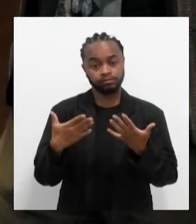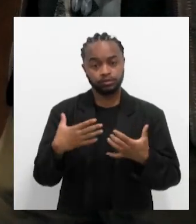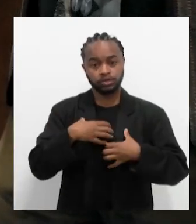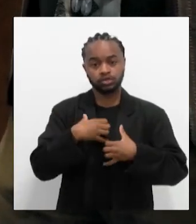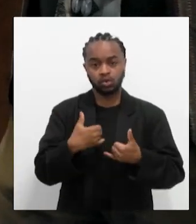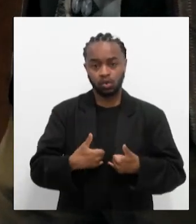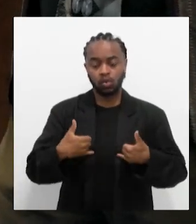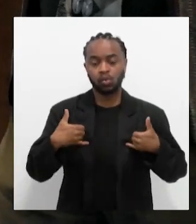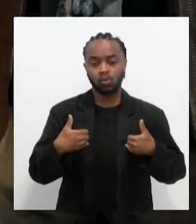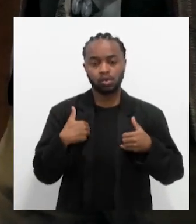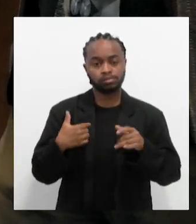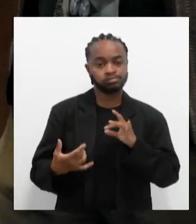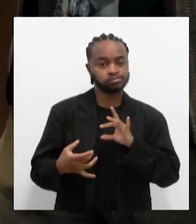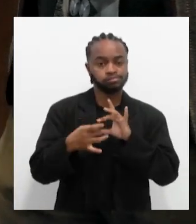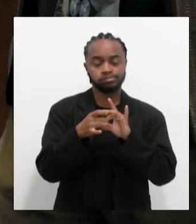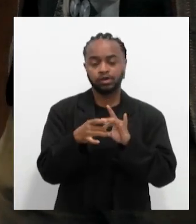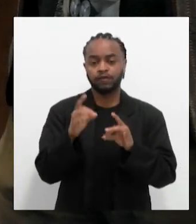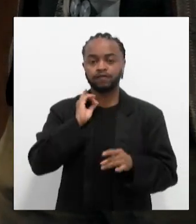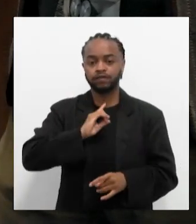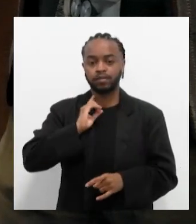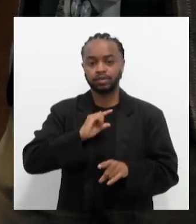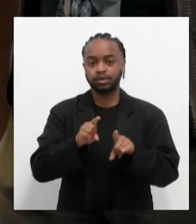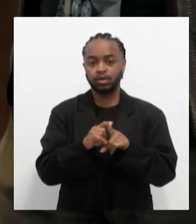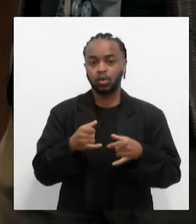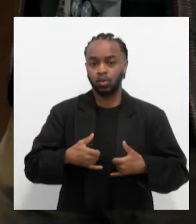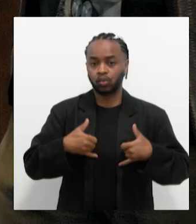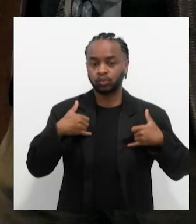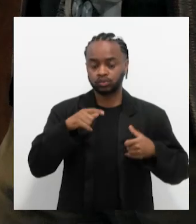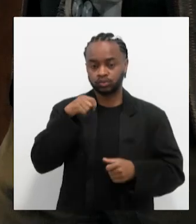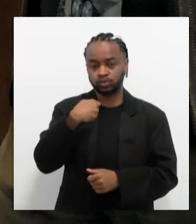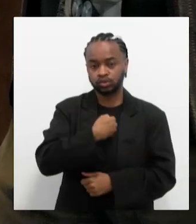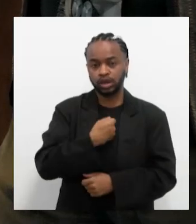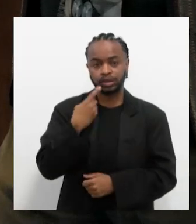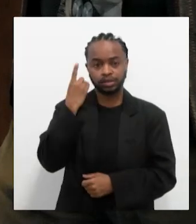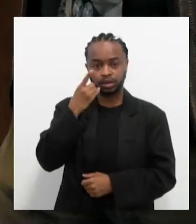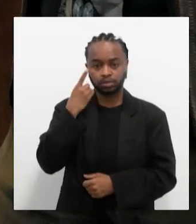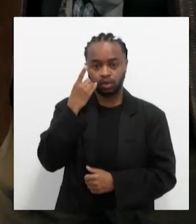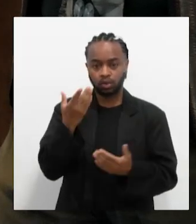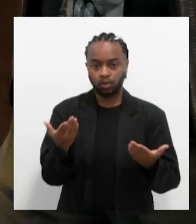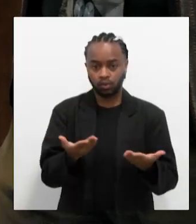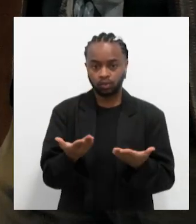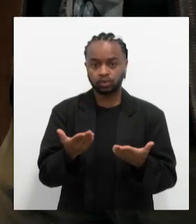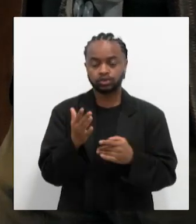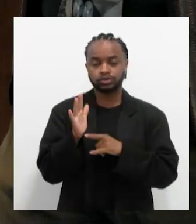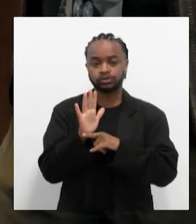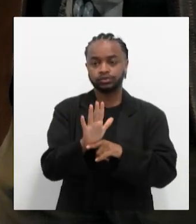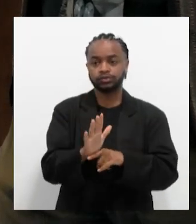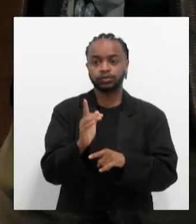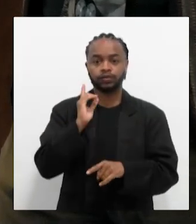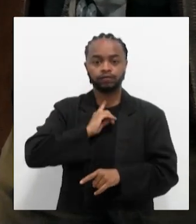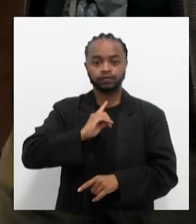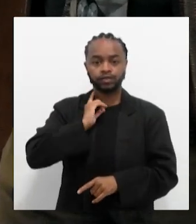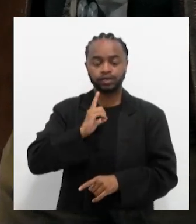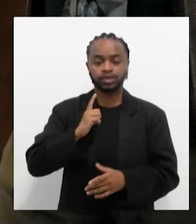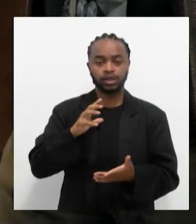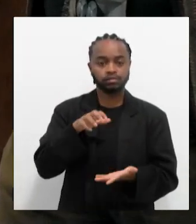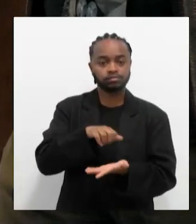ser rubro-negra e orgulho de ser a deputada que hoje ajudou o Flamengo a ter